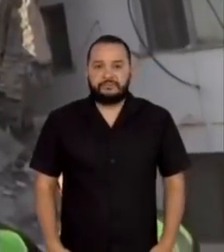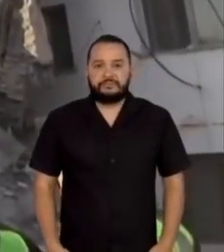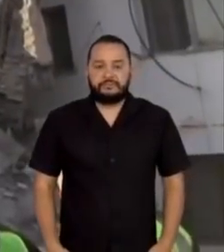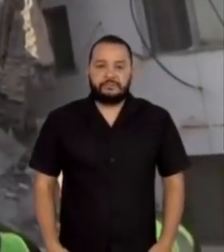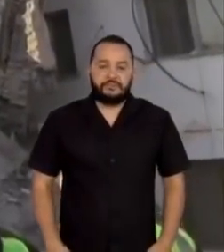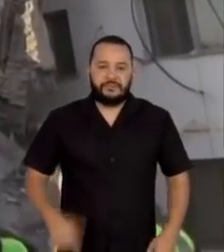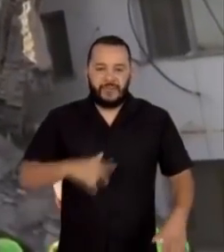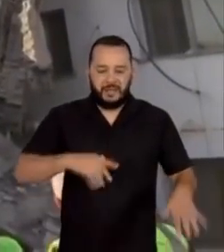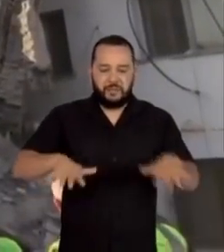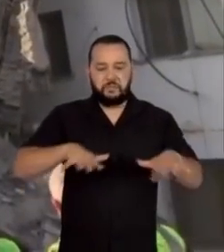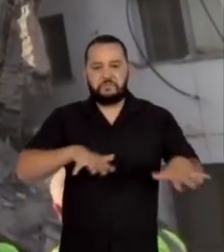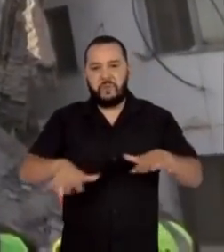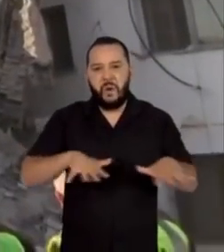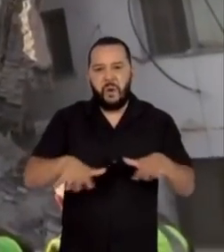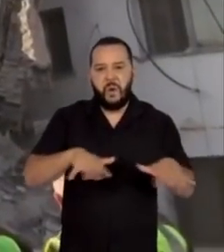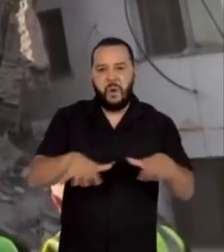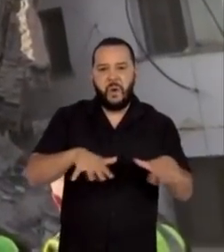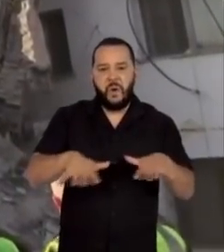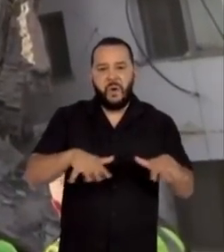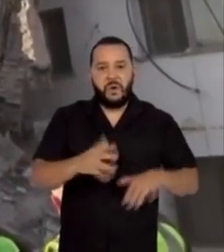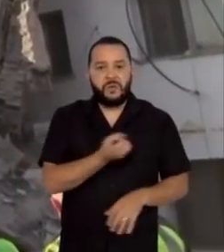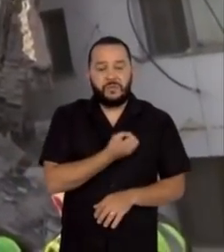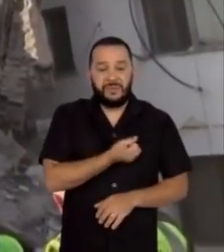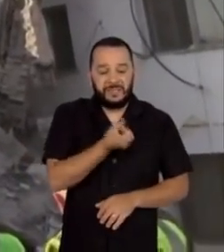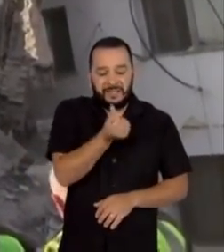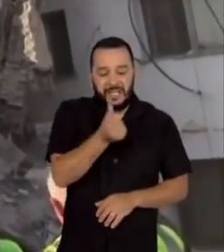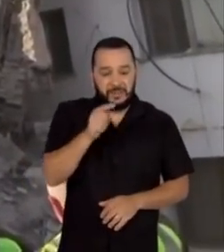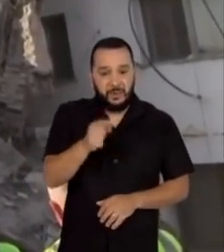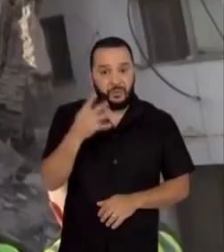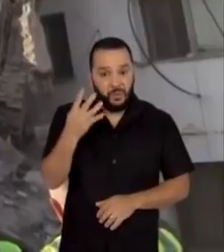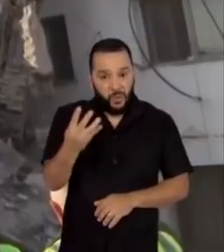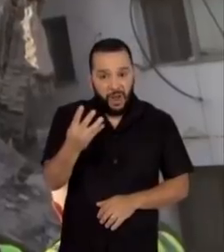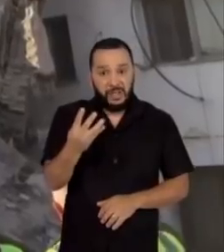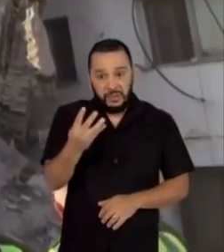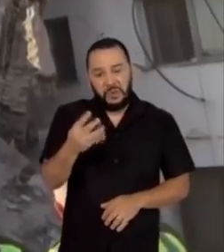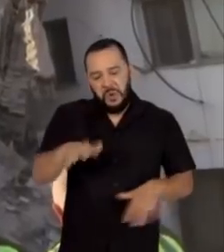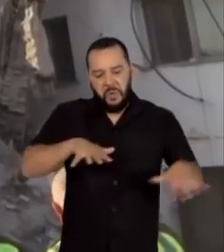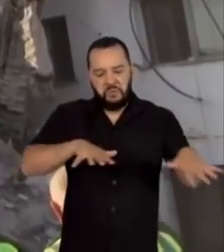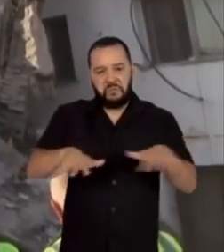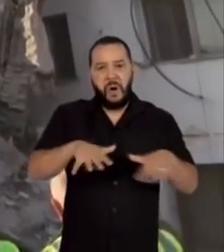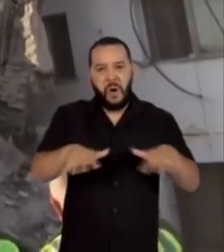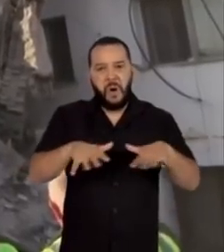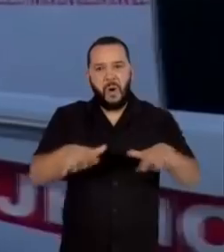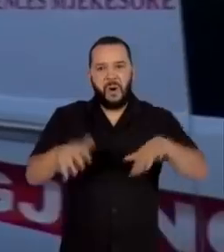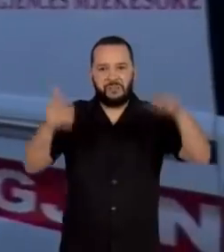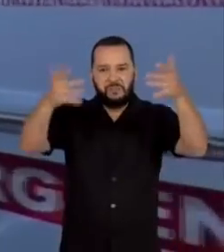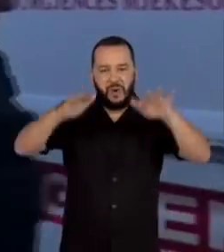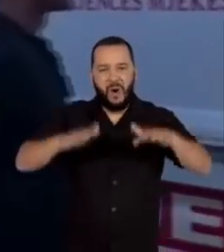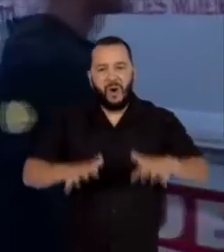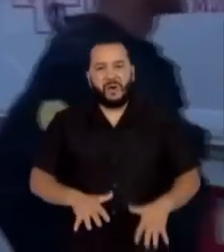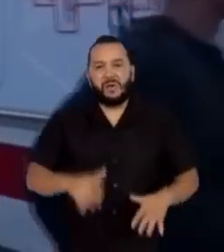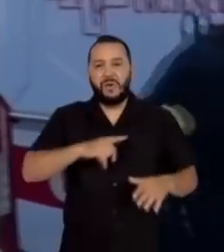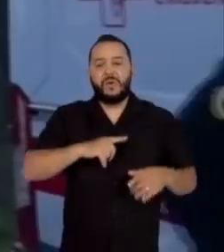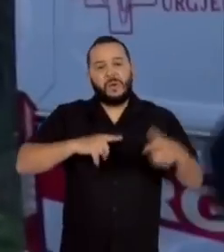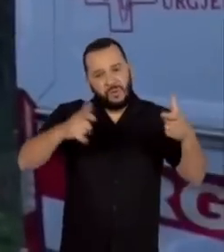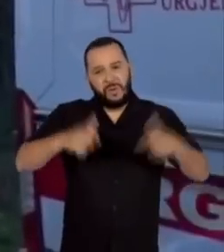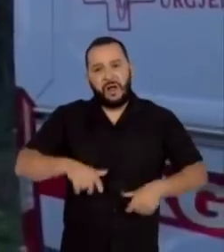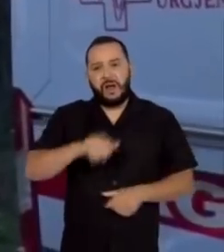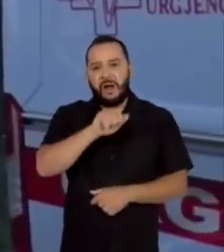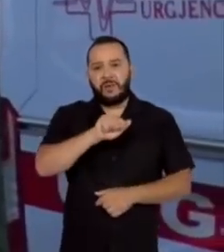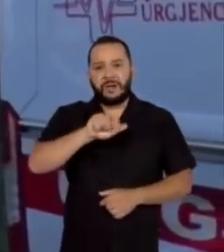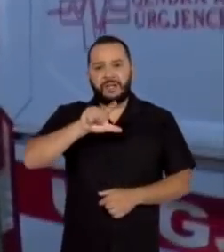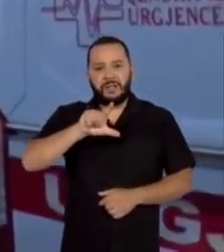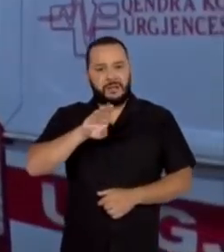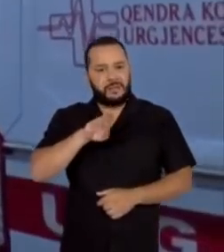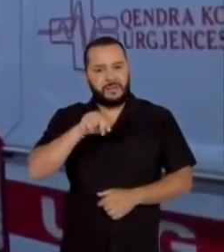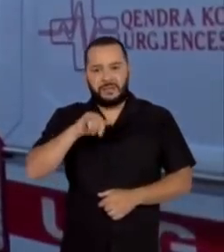Um terremoto de magnitude 6,4 na escala Richter atingiu a Albânia e deixou pelo menos 9